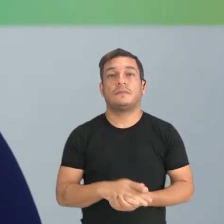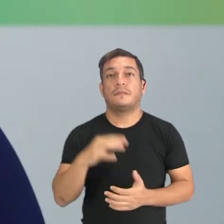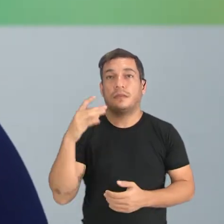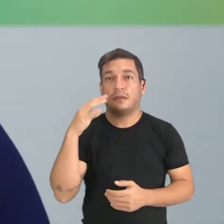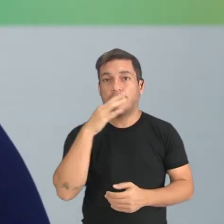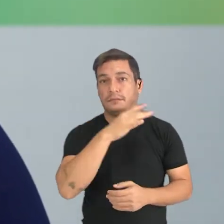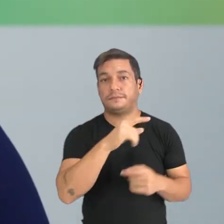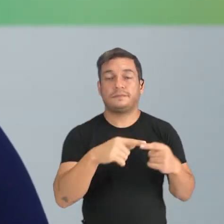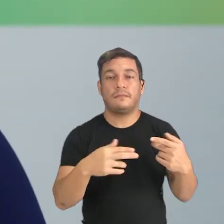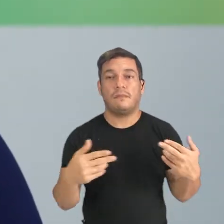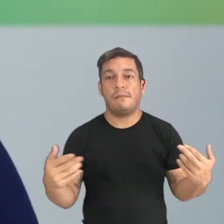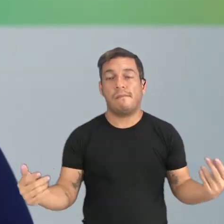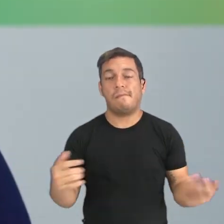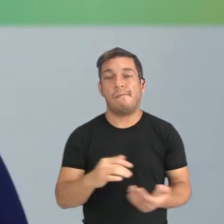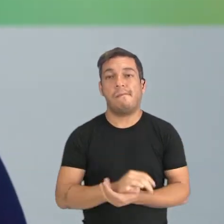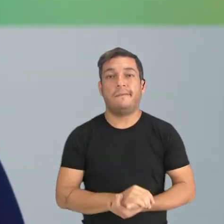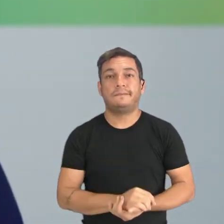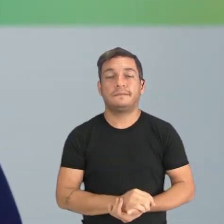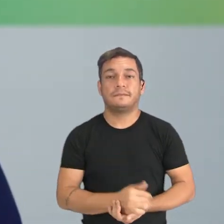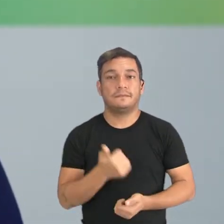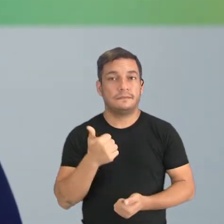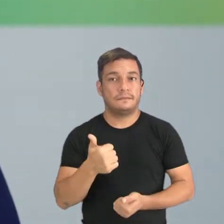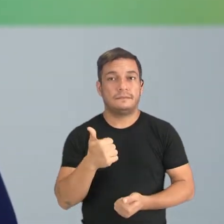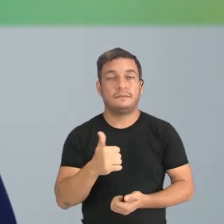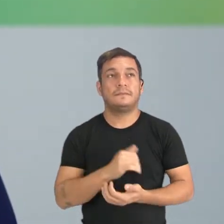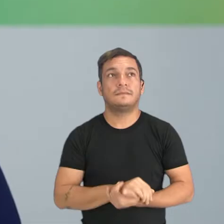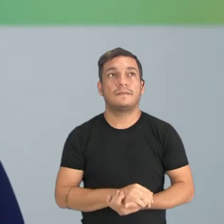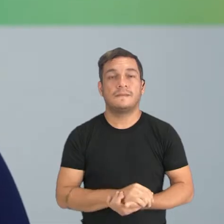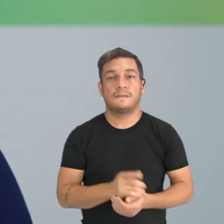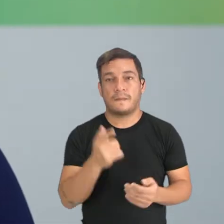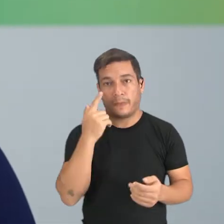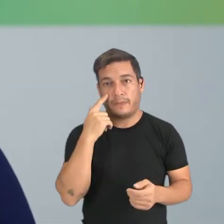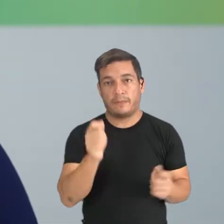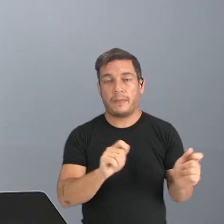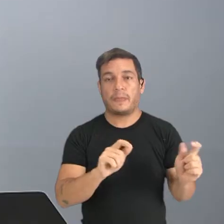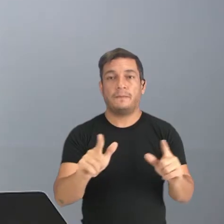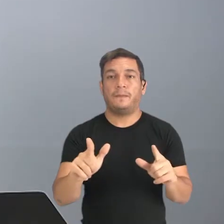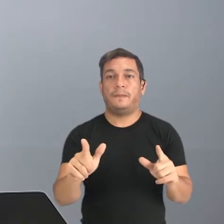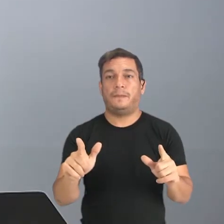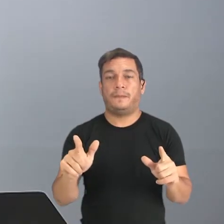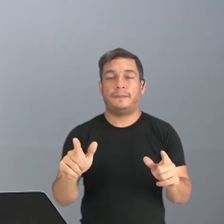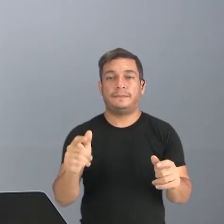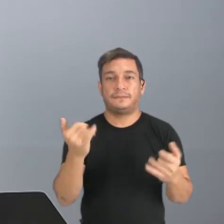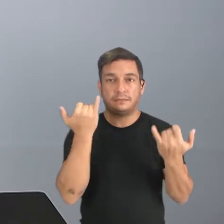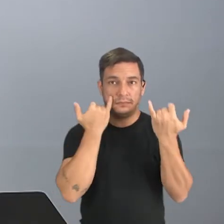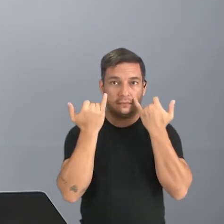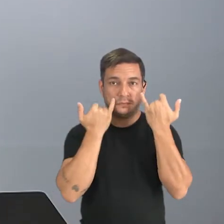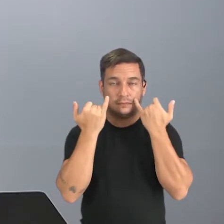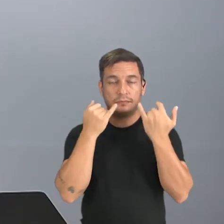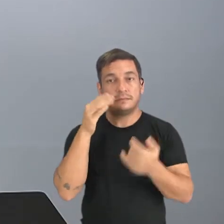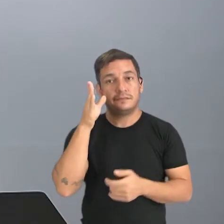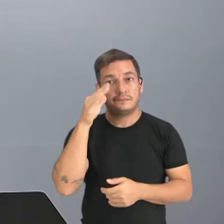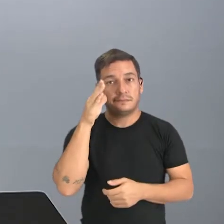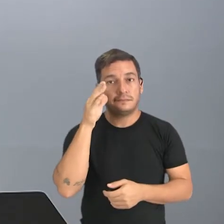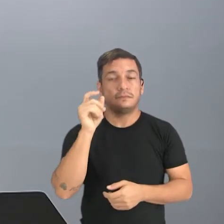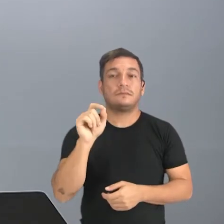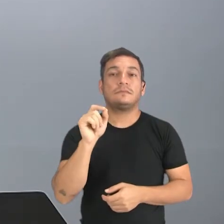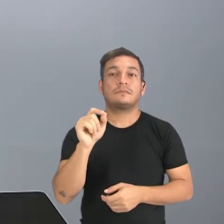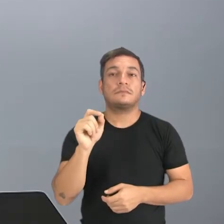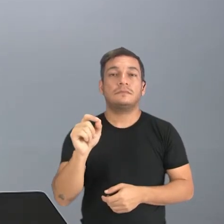de objetos, certo? Então acompanha aí na telinha uma informação curiosa